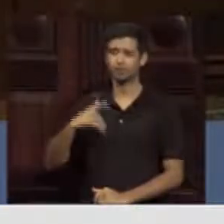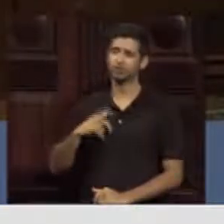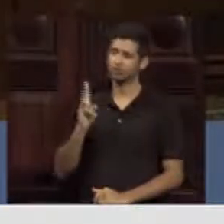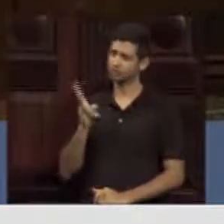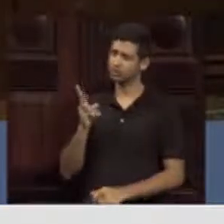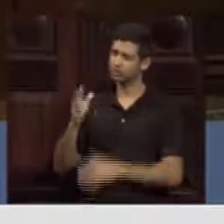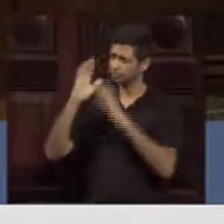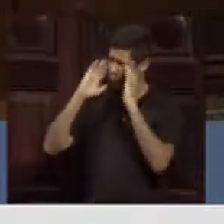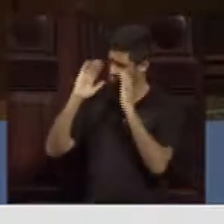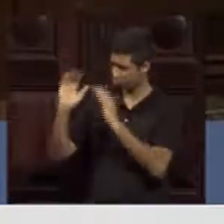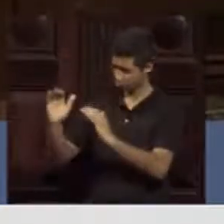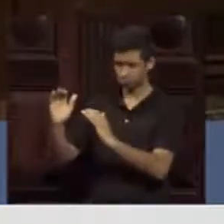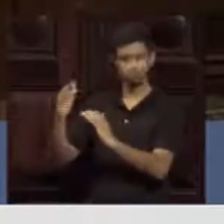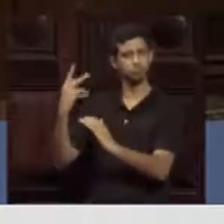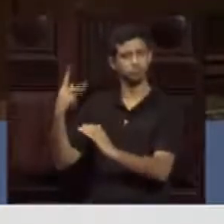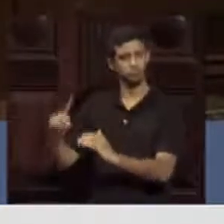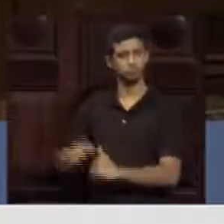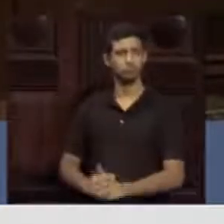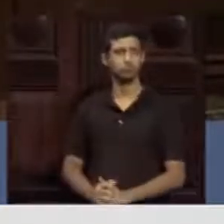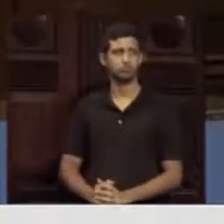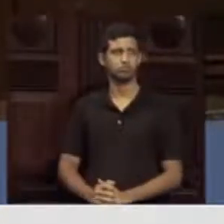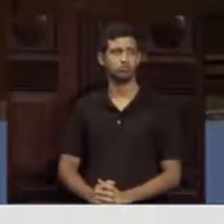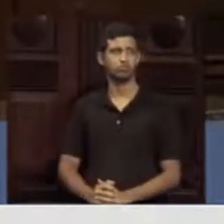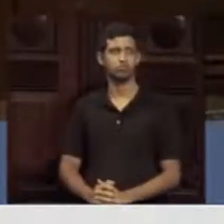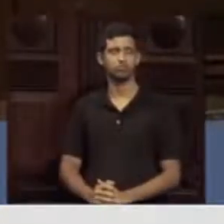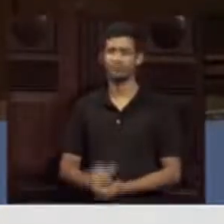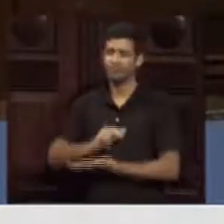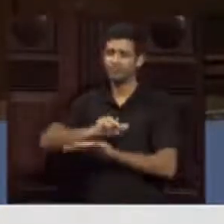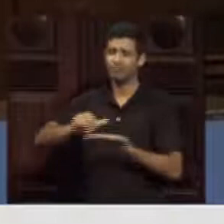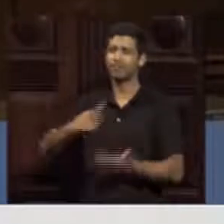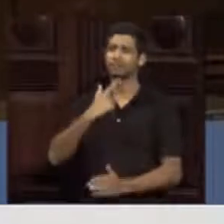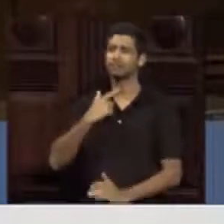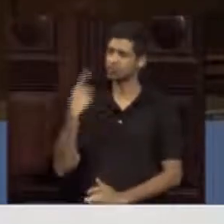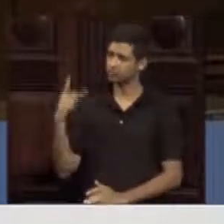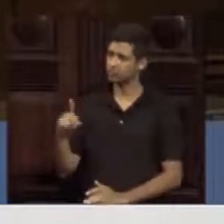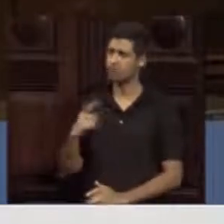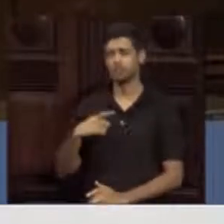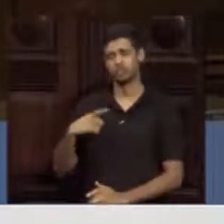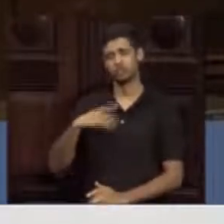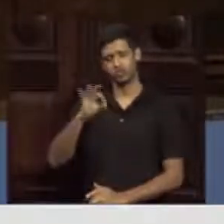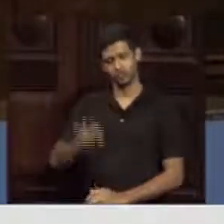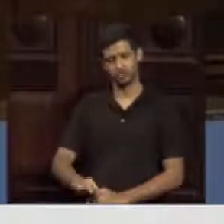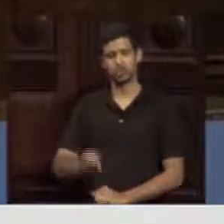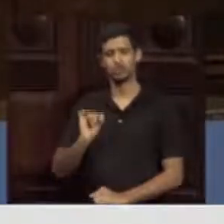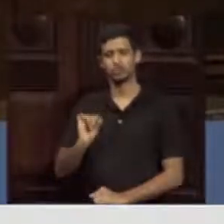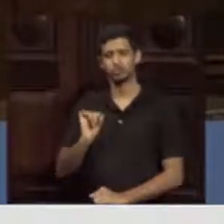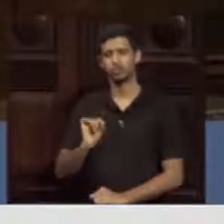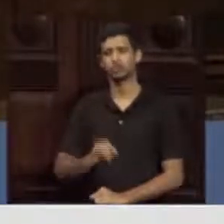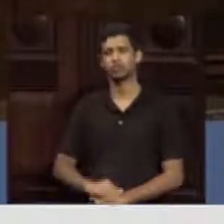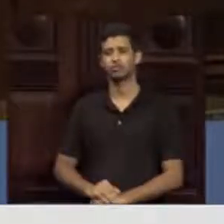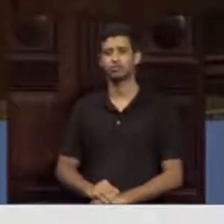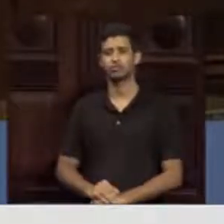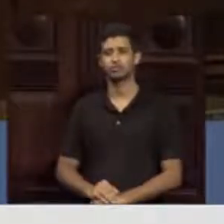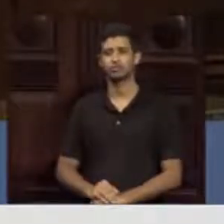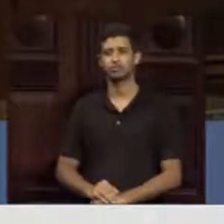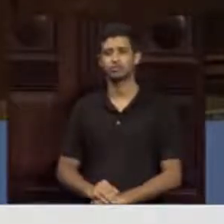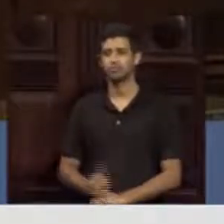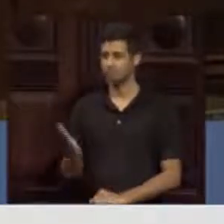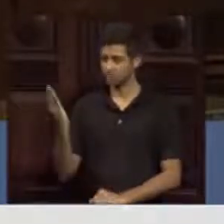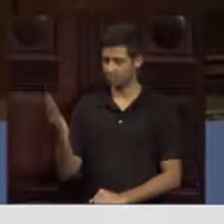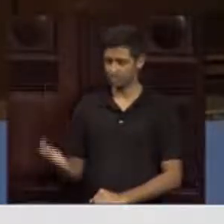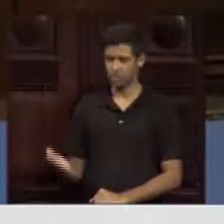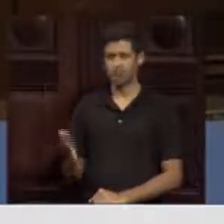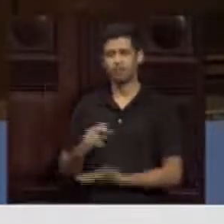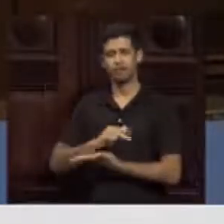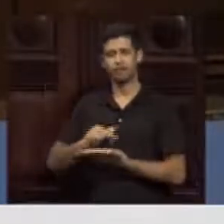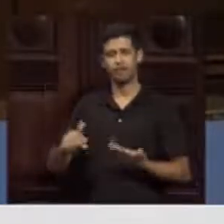respeitei a solidez dos seus interesses e a certeza que eu sempre tive de que as suas